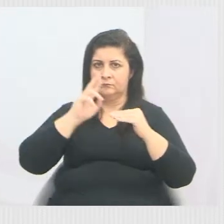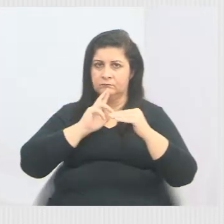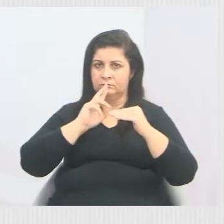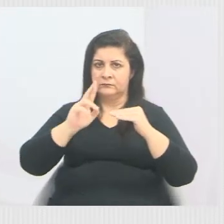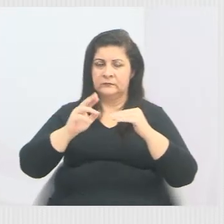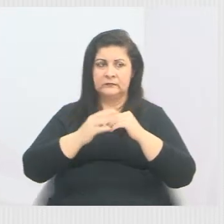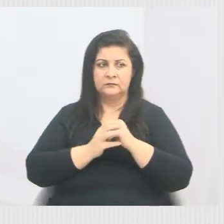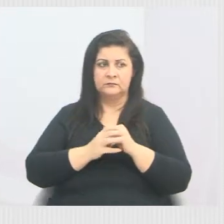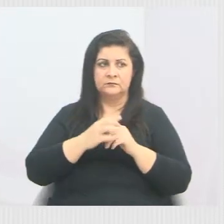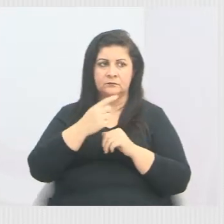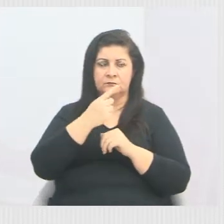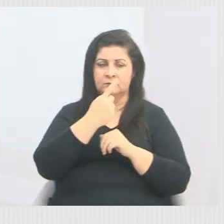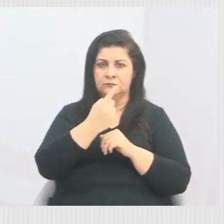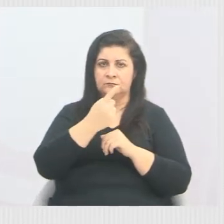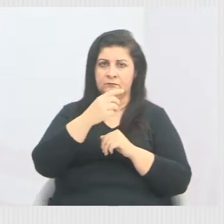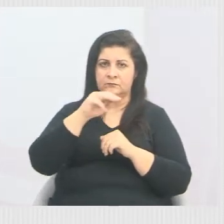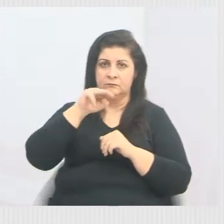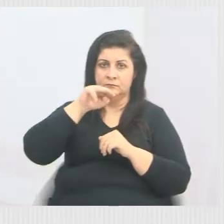é de